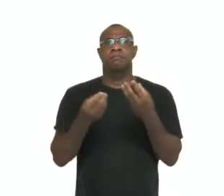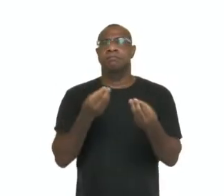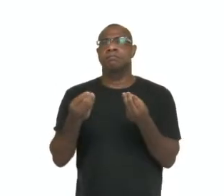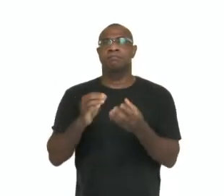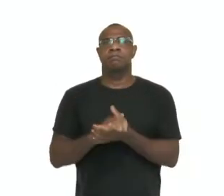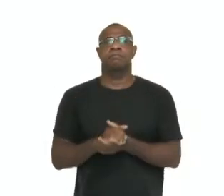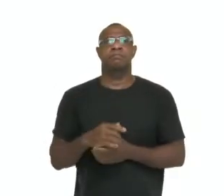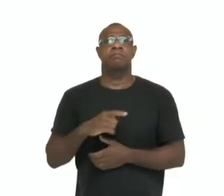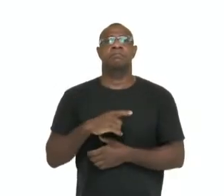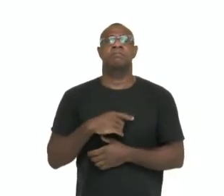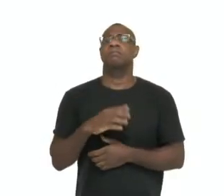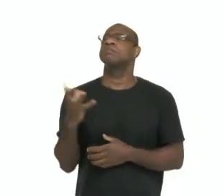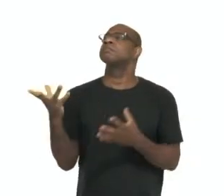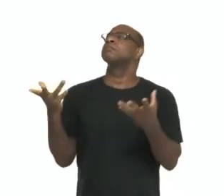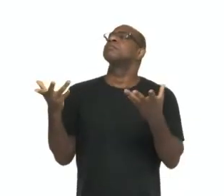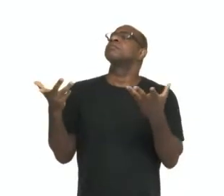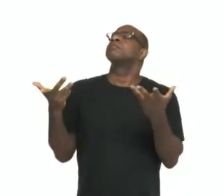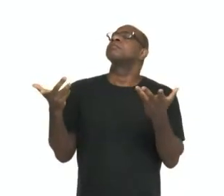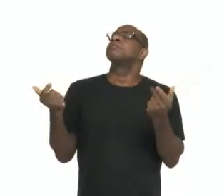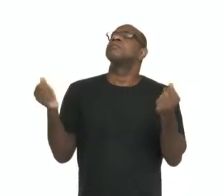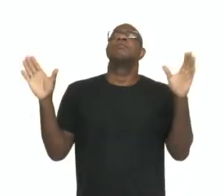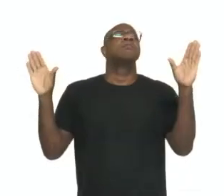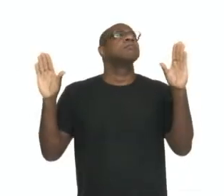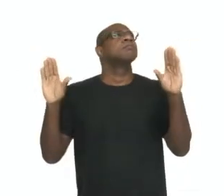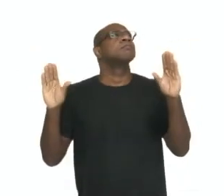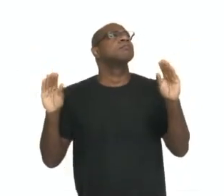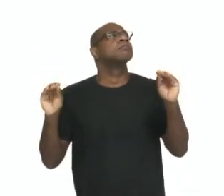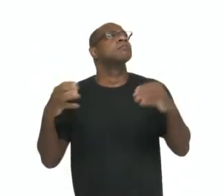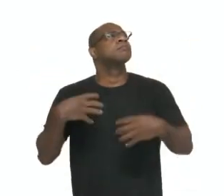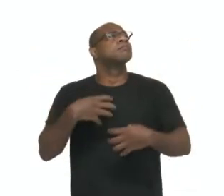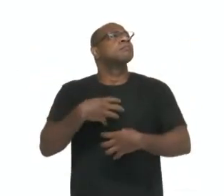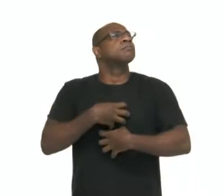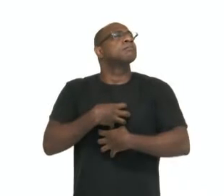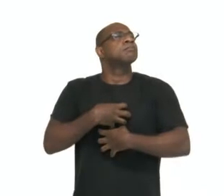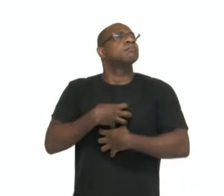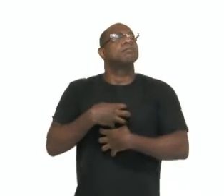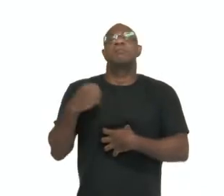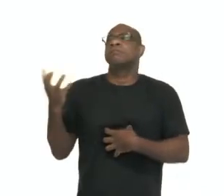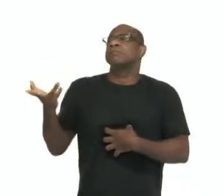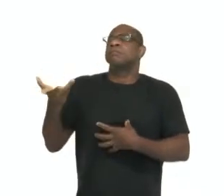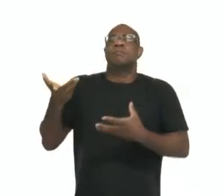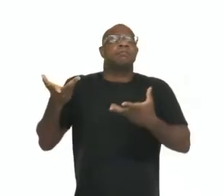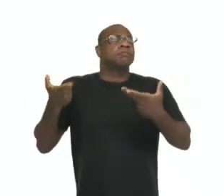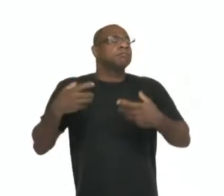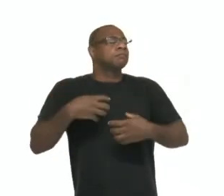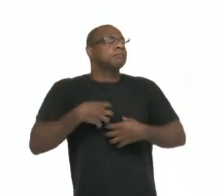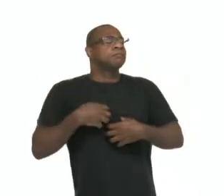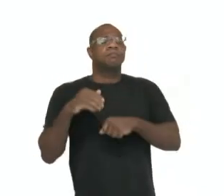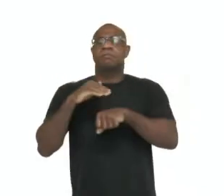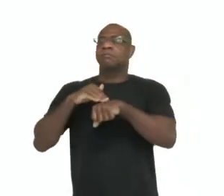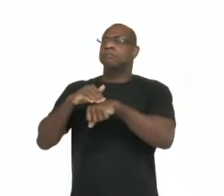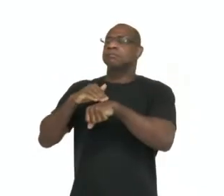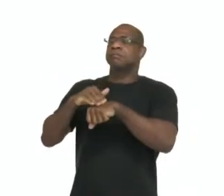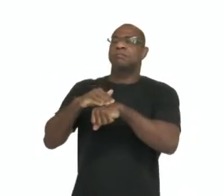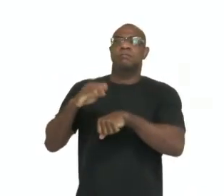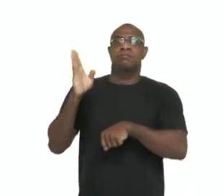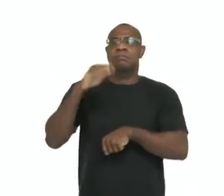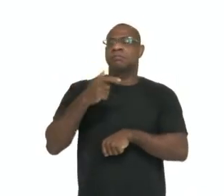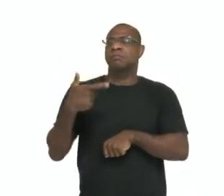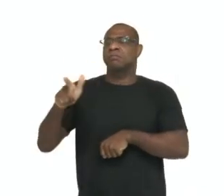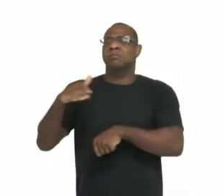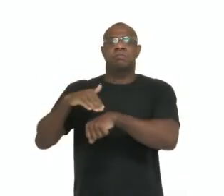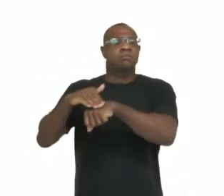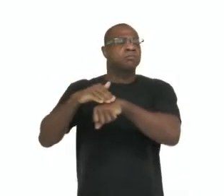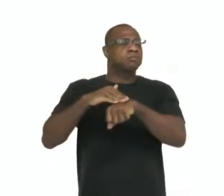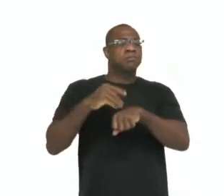mais belos da noite, a ponto que me encheram de desvanecimento. Conversava mal com as outras pessoas